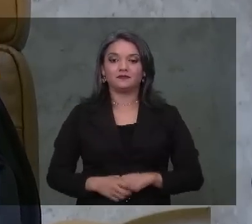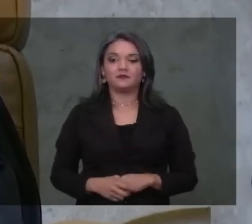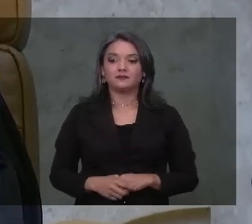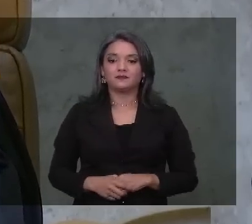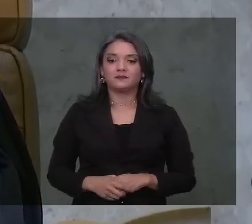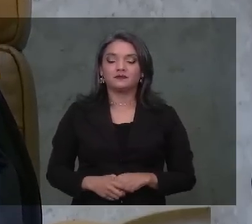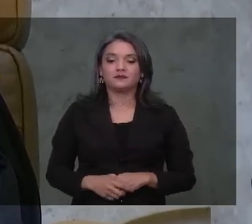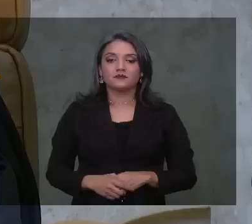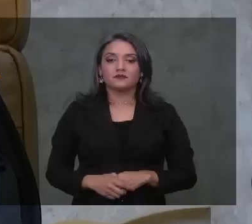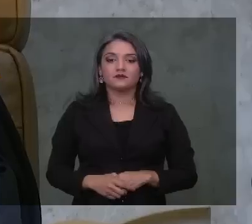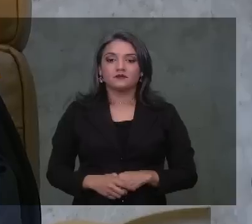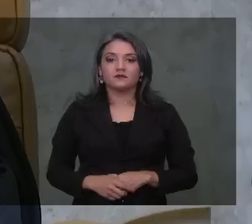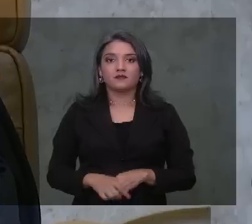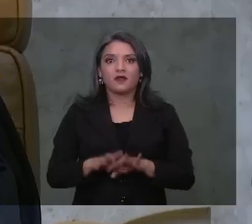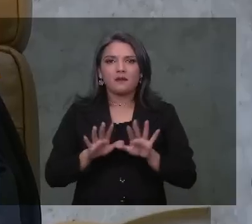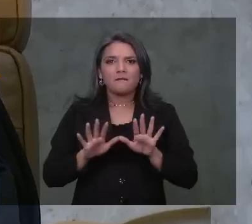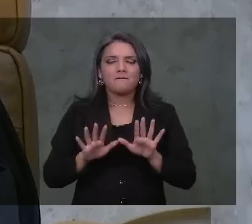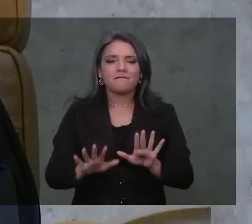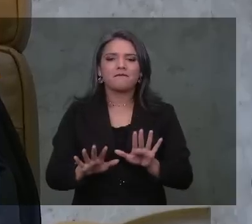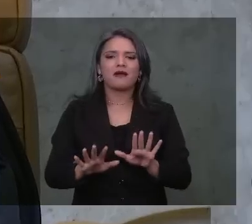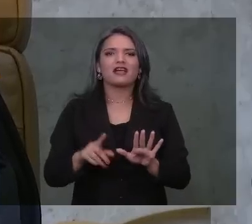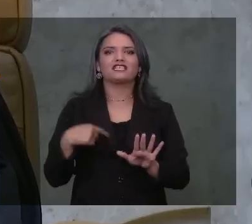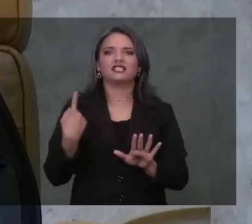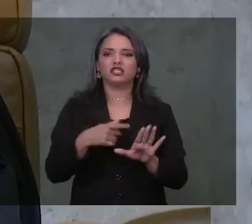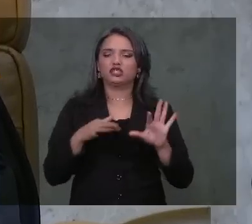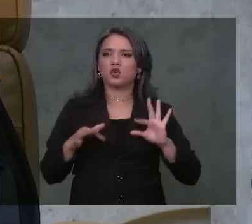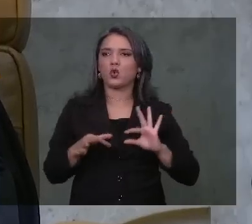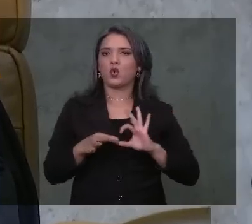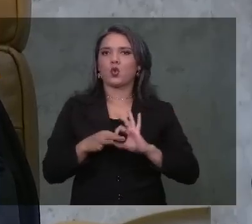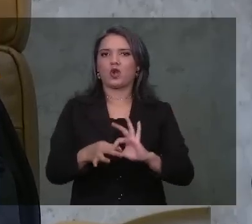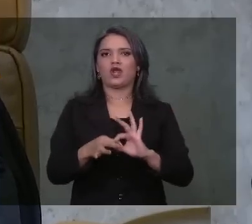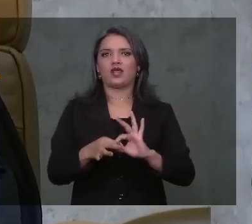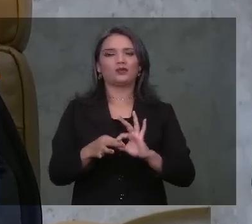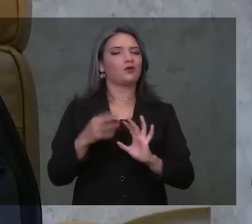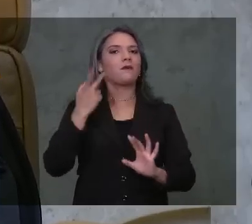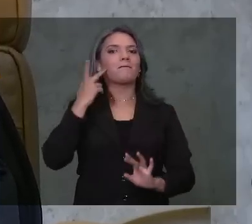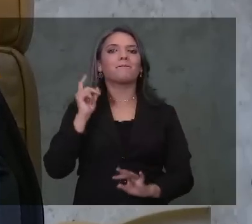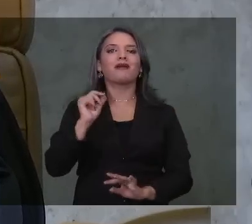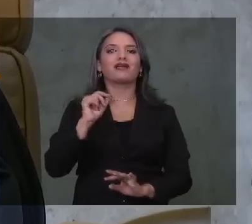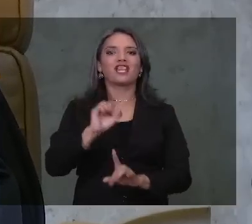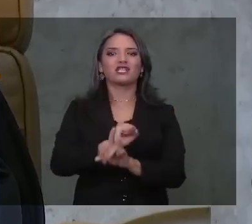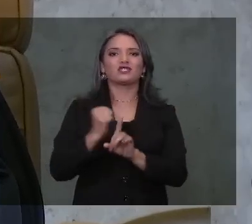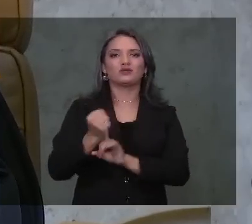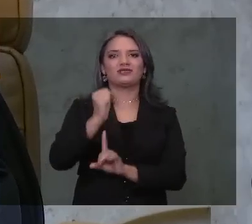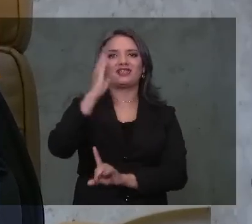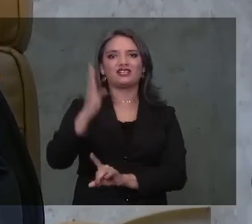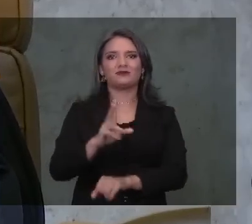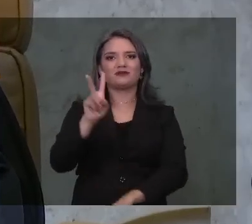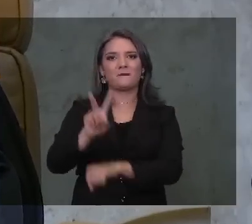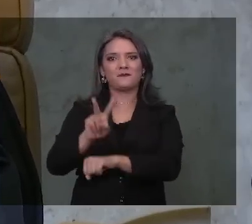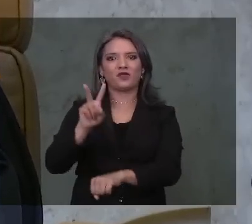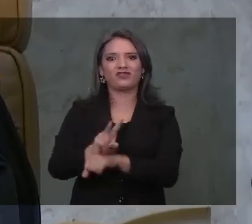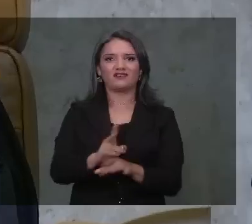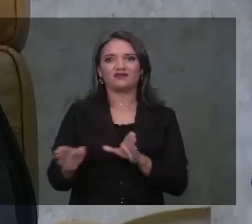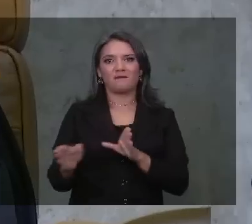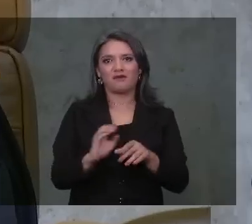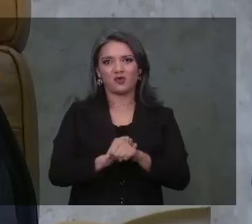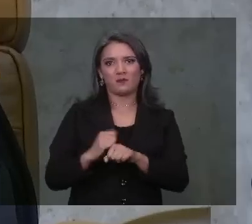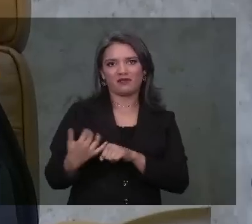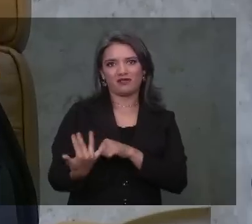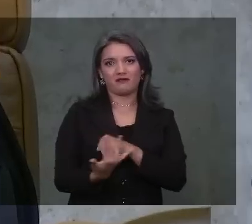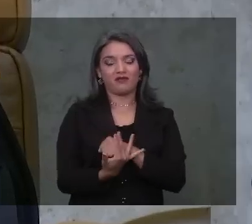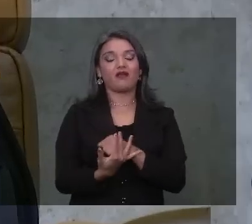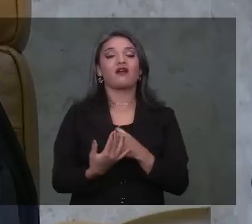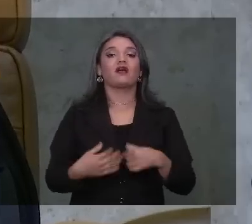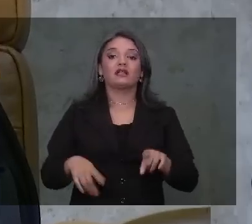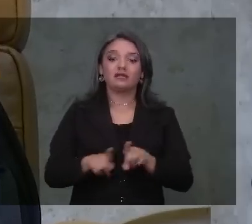Porém, estivemos mais unidos do que nunca na proteção da sociedade brasileira na pandemia. E também estamos